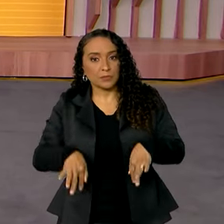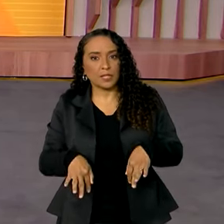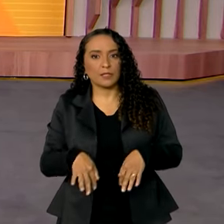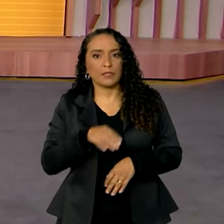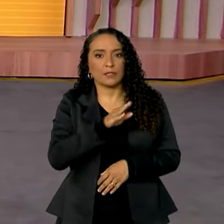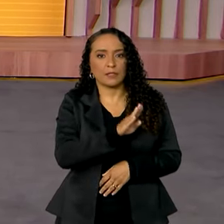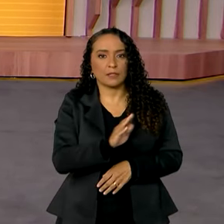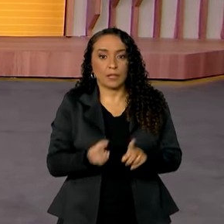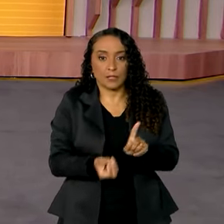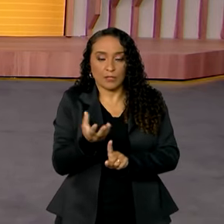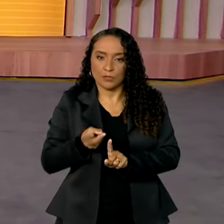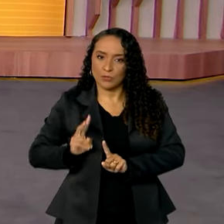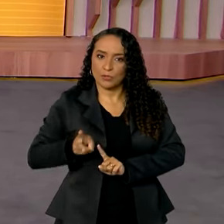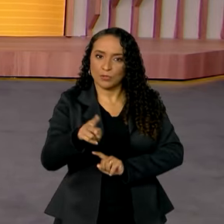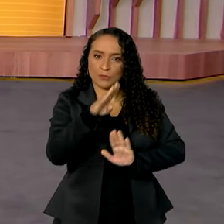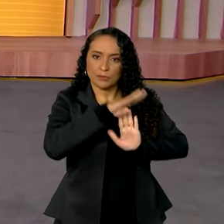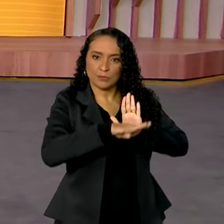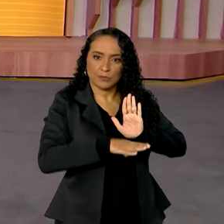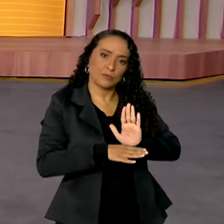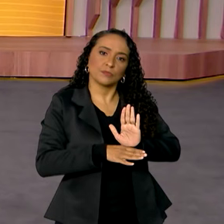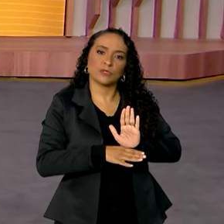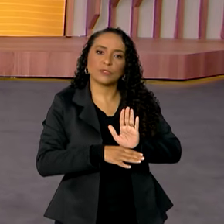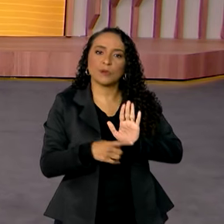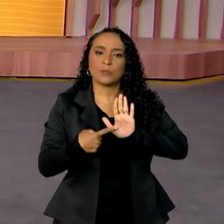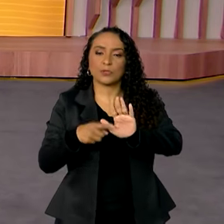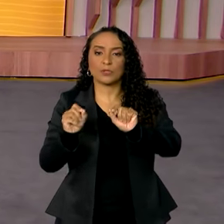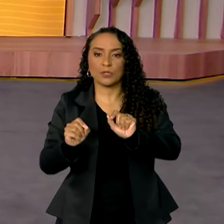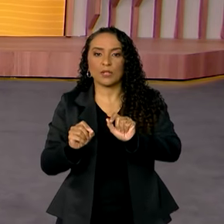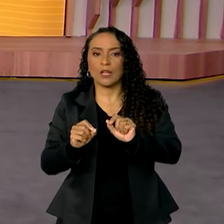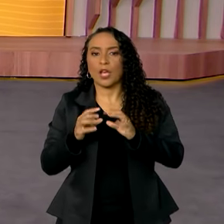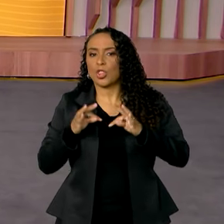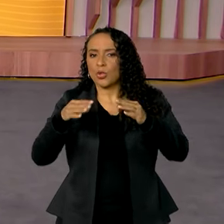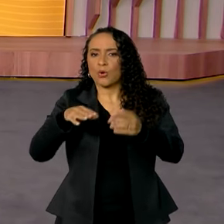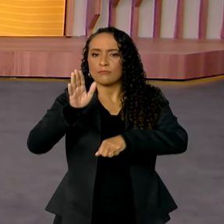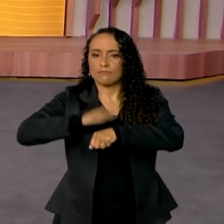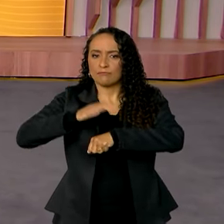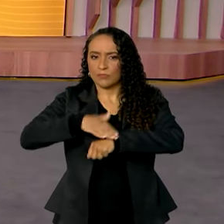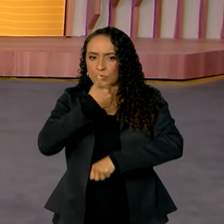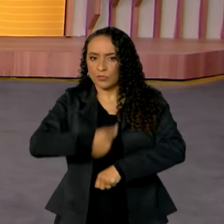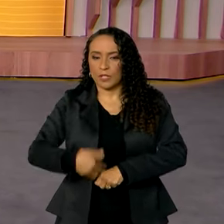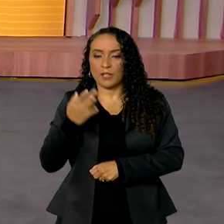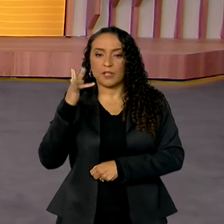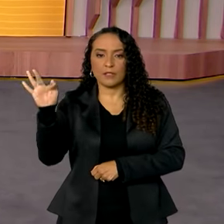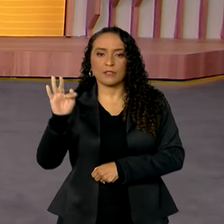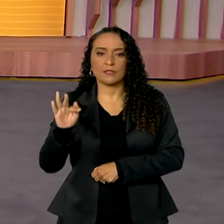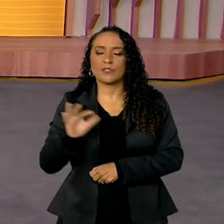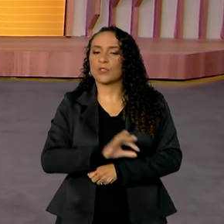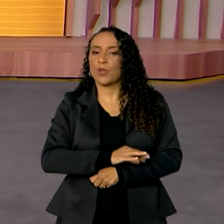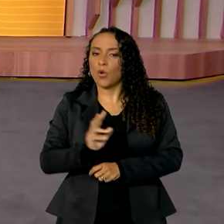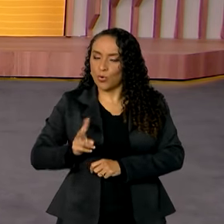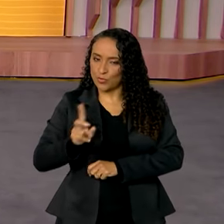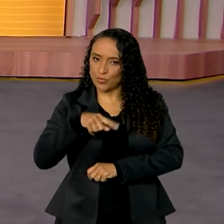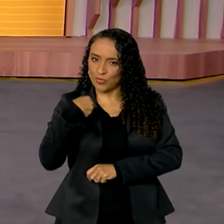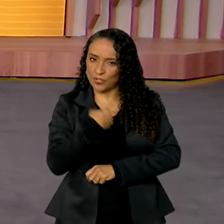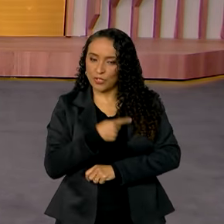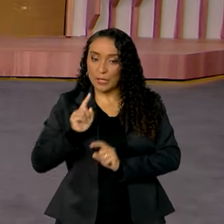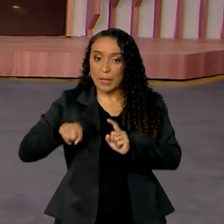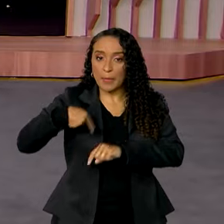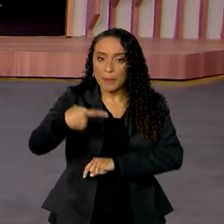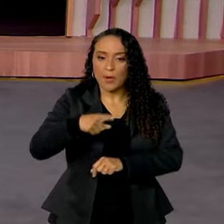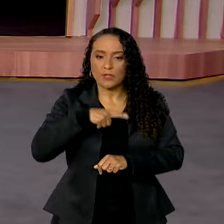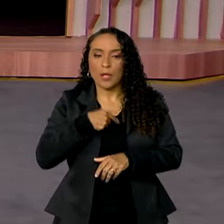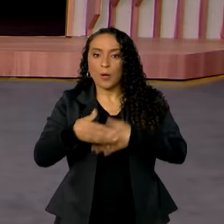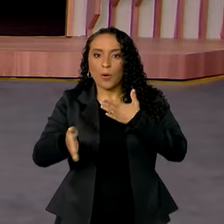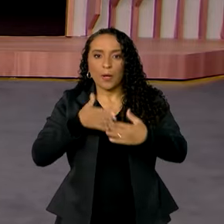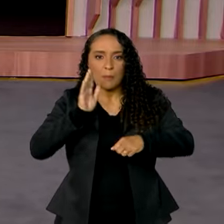o Canal Gov segue com a programação mostrando todas as ações do governo federal. Continue conosco, daqui a pouquinho, a